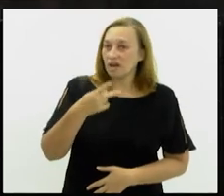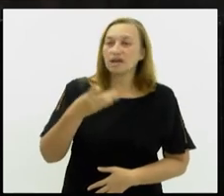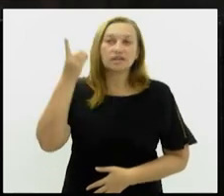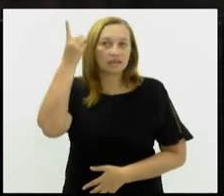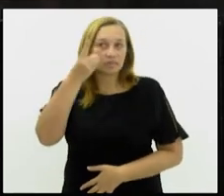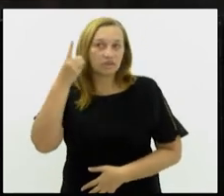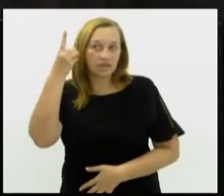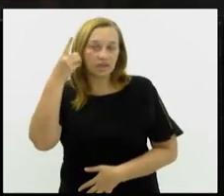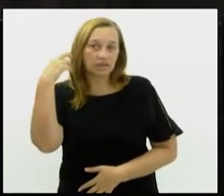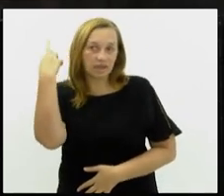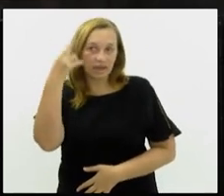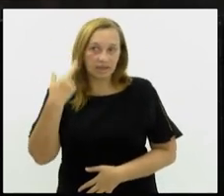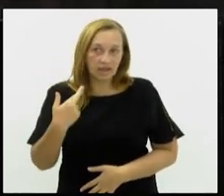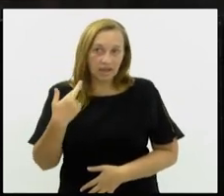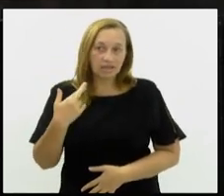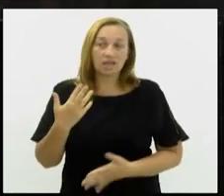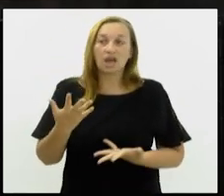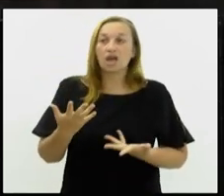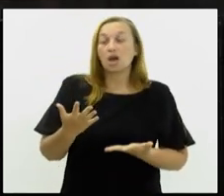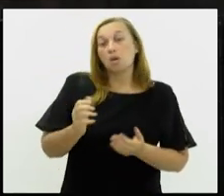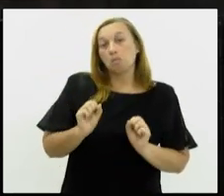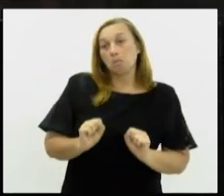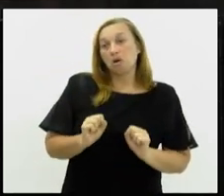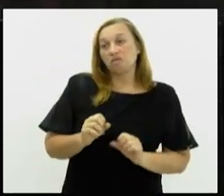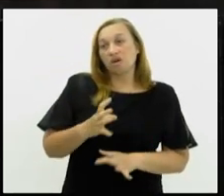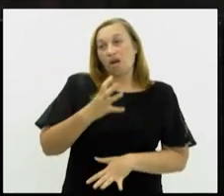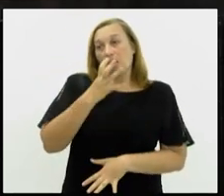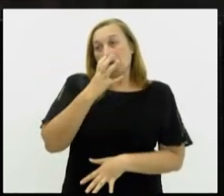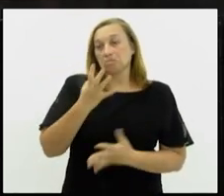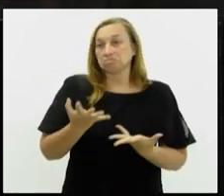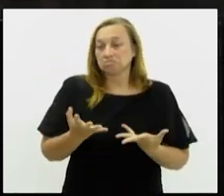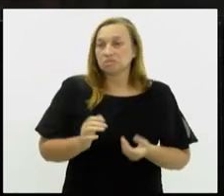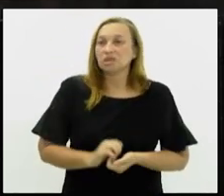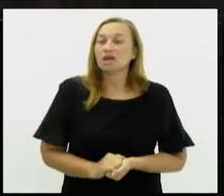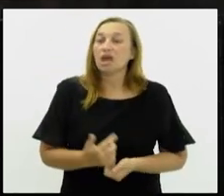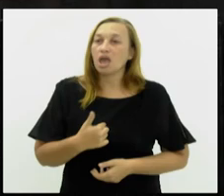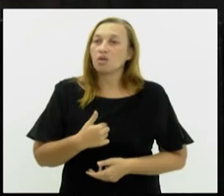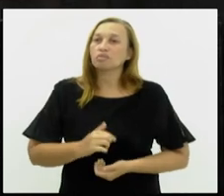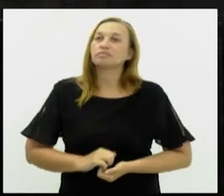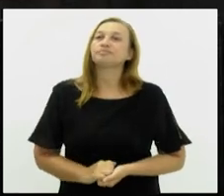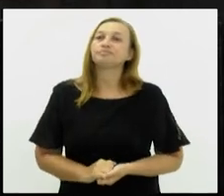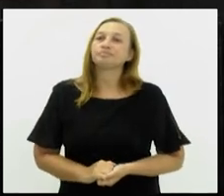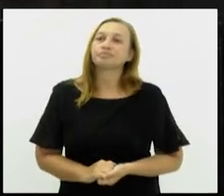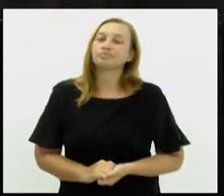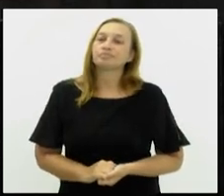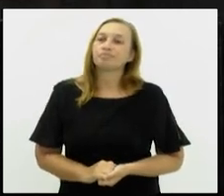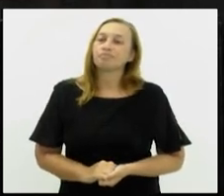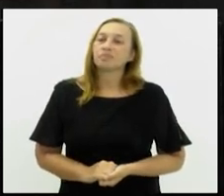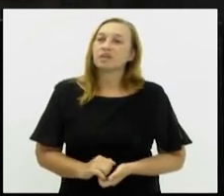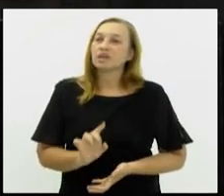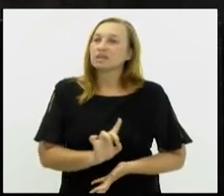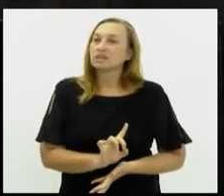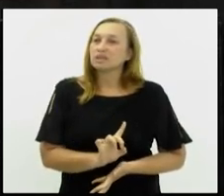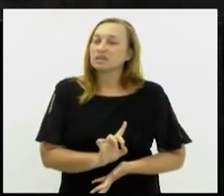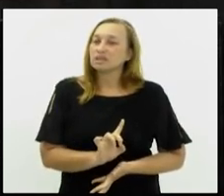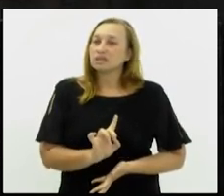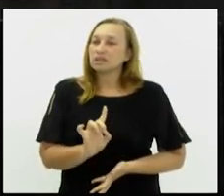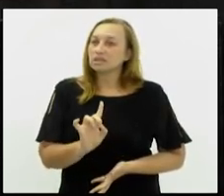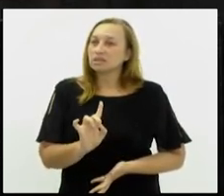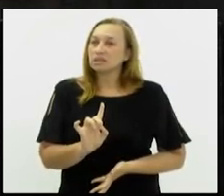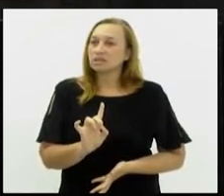Renata, talvez fique chocada, que eu estou vaticinando. Não vai dar